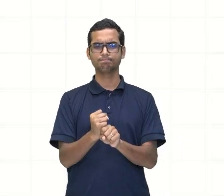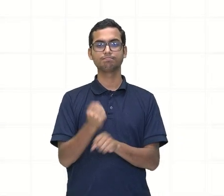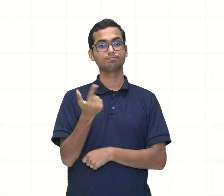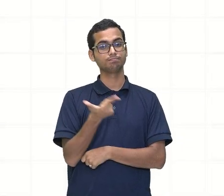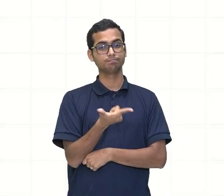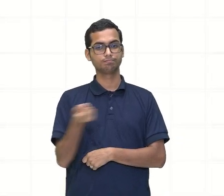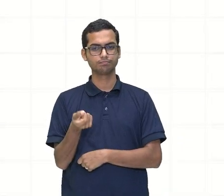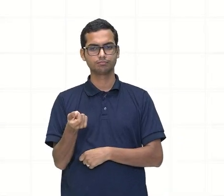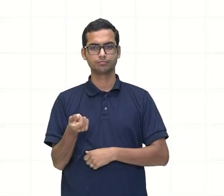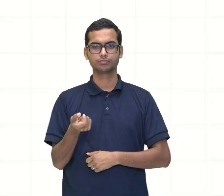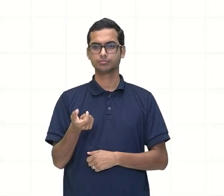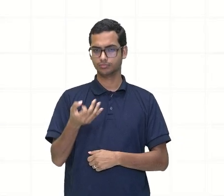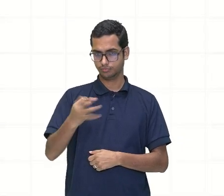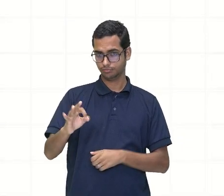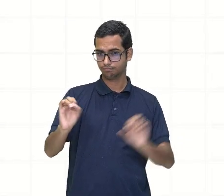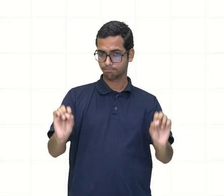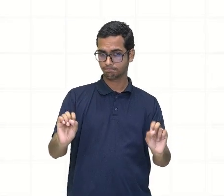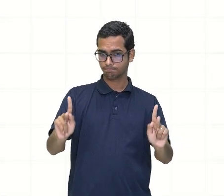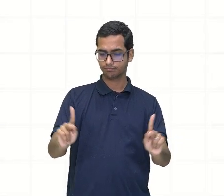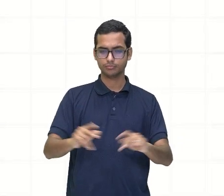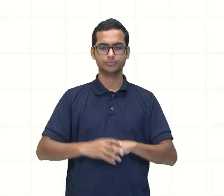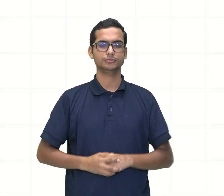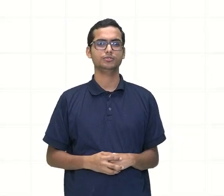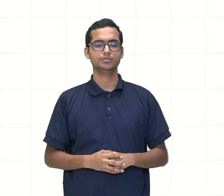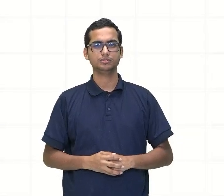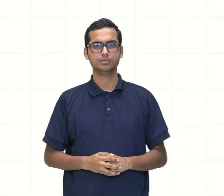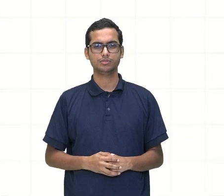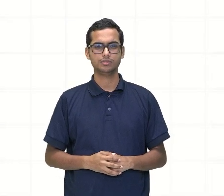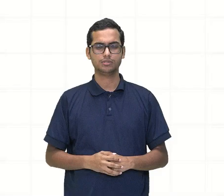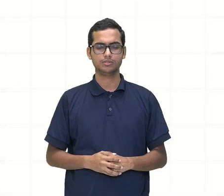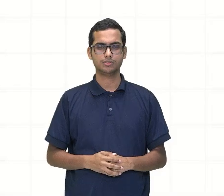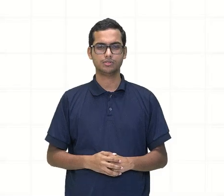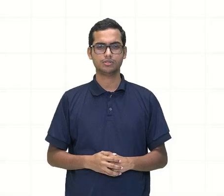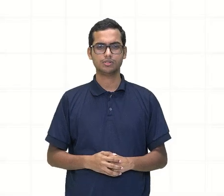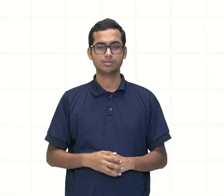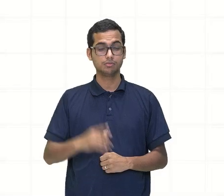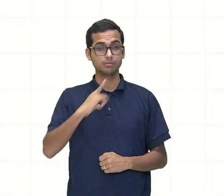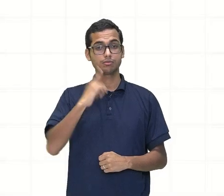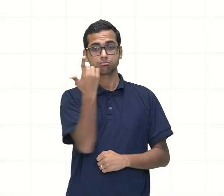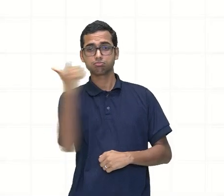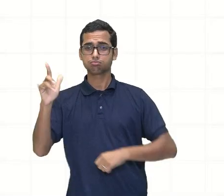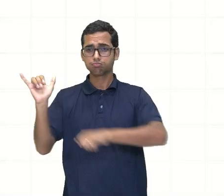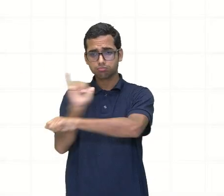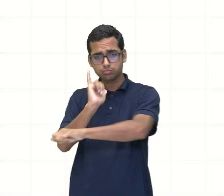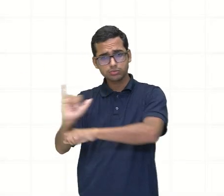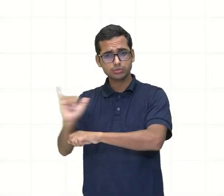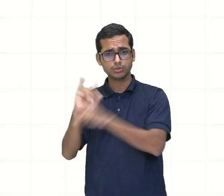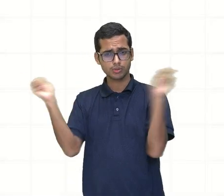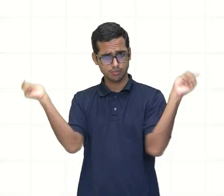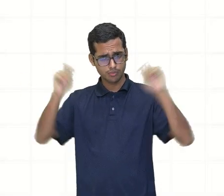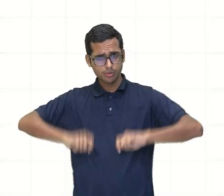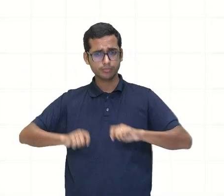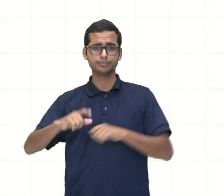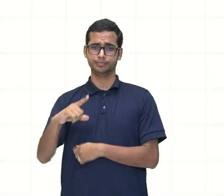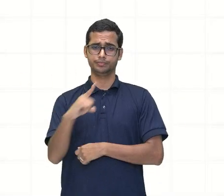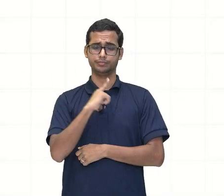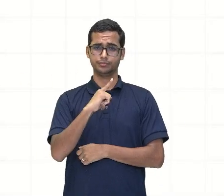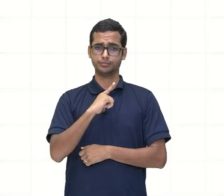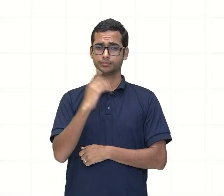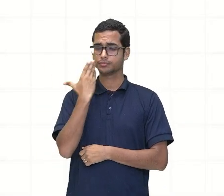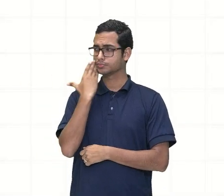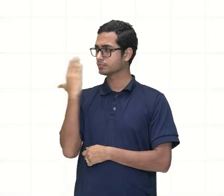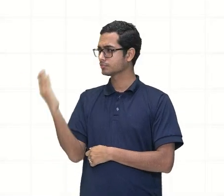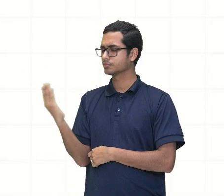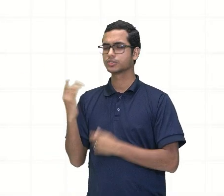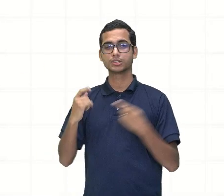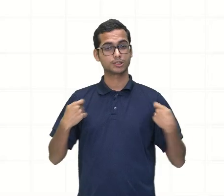20, ok? E como é que tem uma outra forma que eu posso fazer para achar meus múltiplos? Eu quero